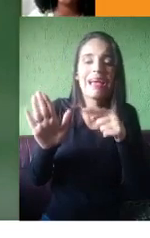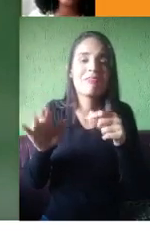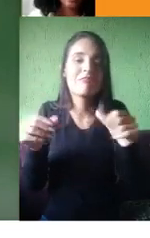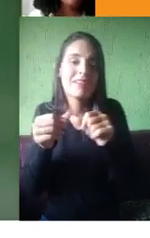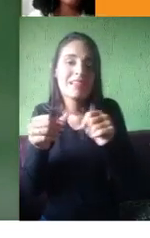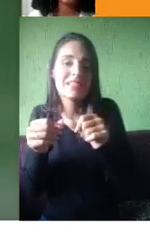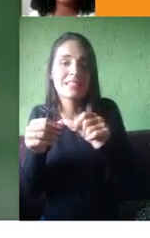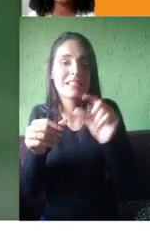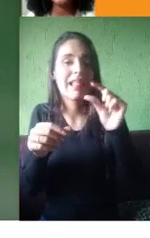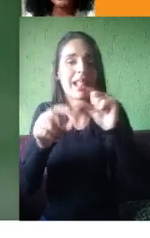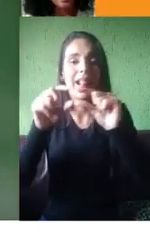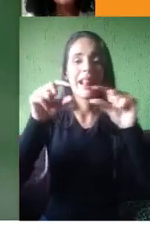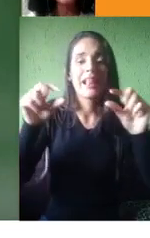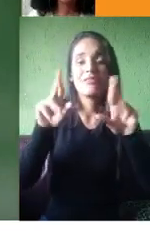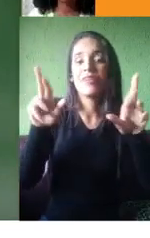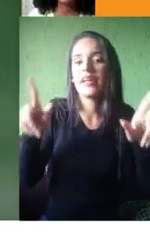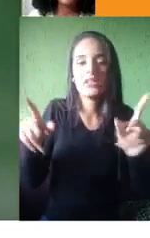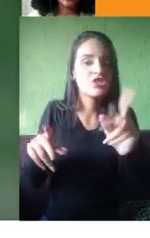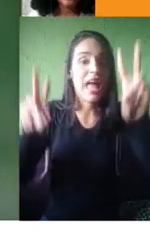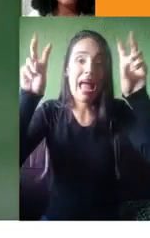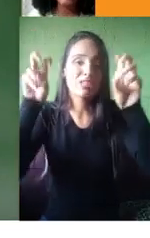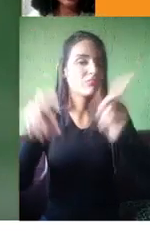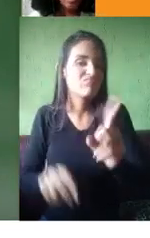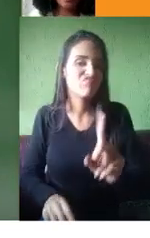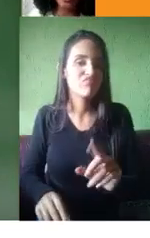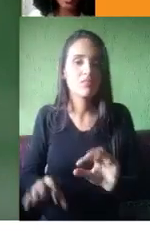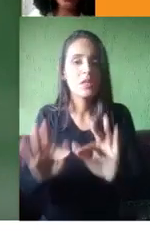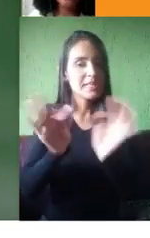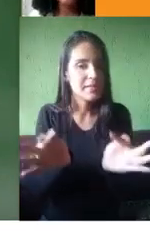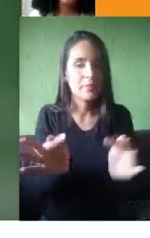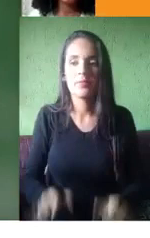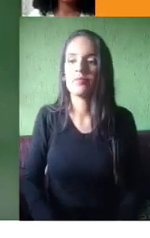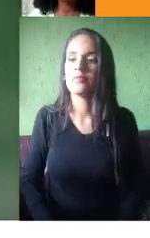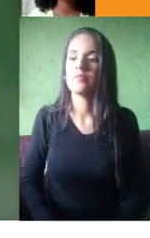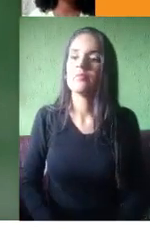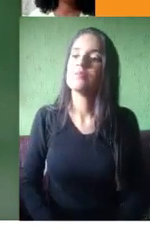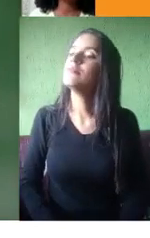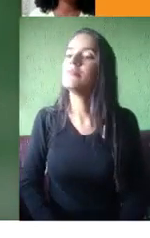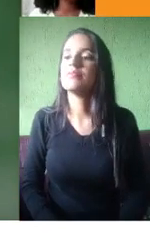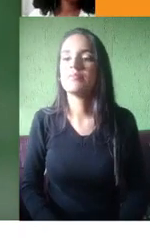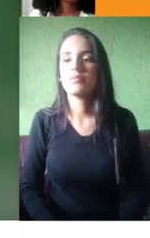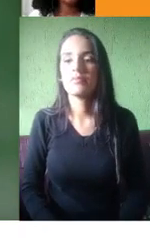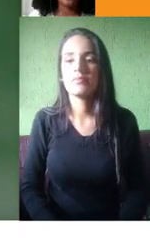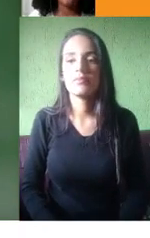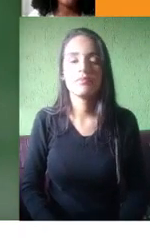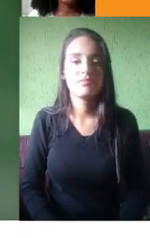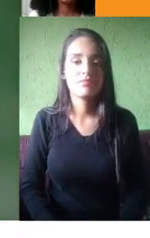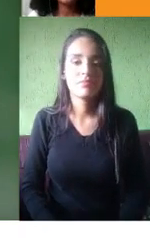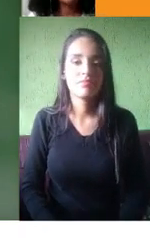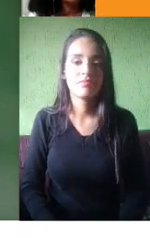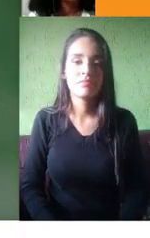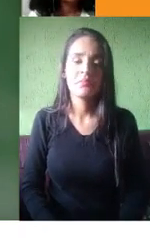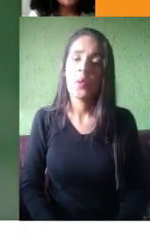precisa sublinhar, fazer letra diferente, colocar aspas, nada disso. Ele deve ser de preferência nominal,